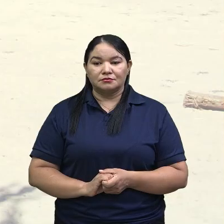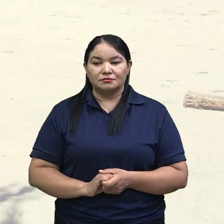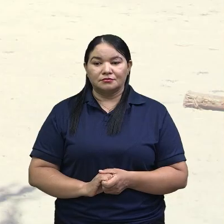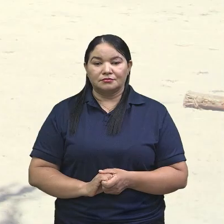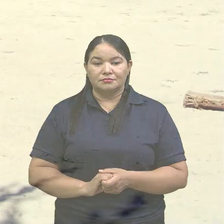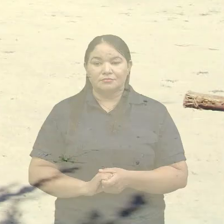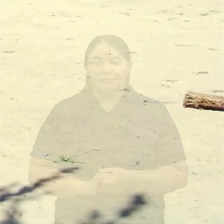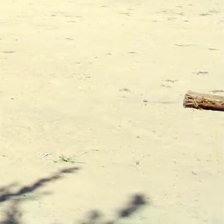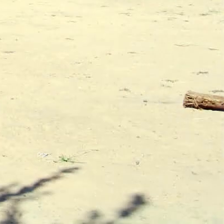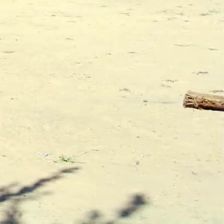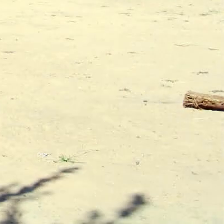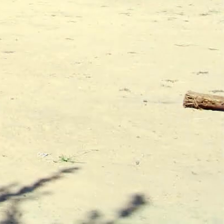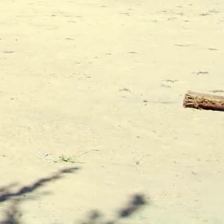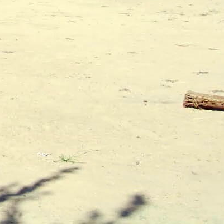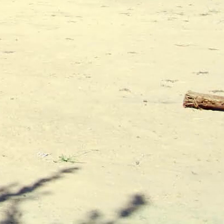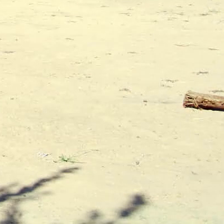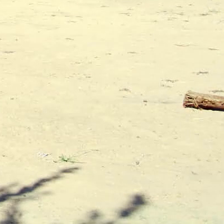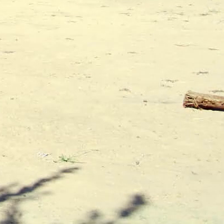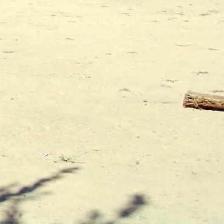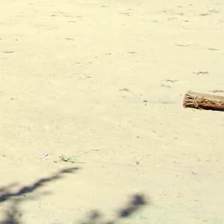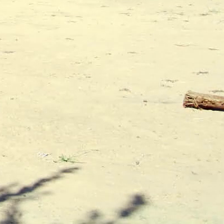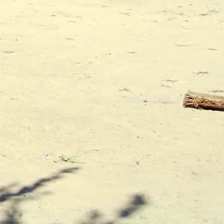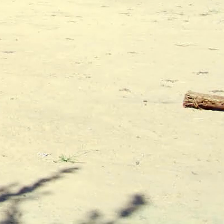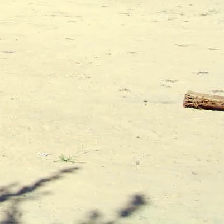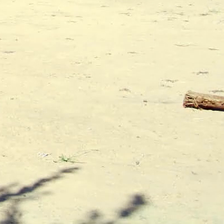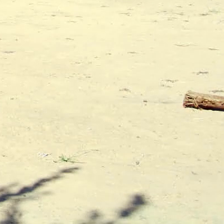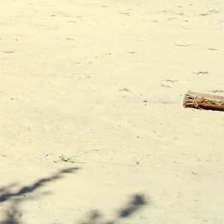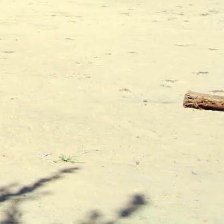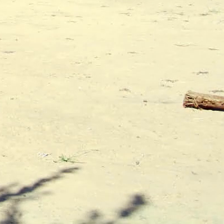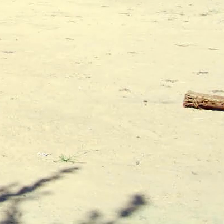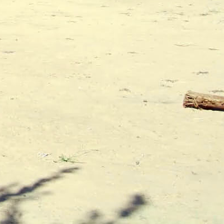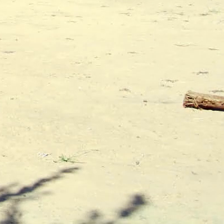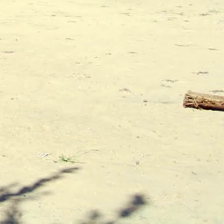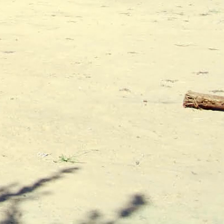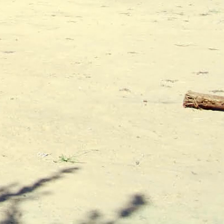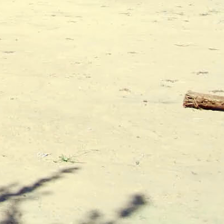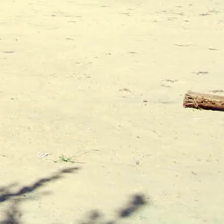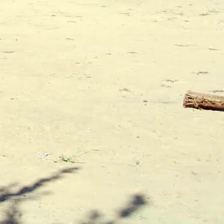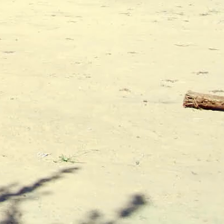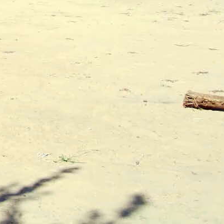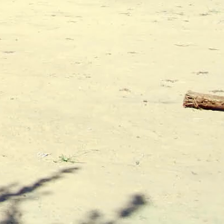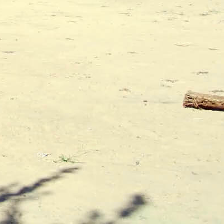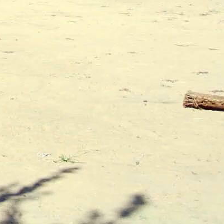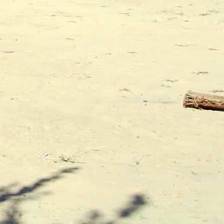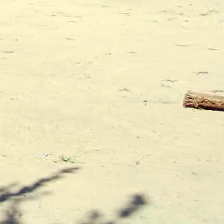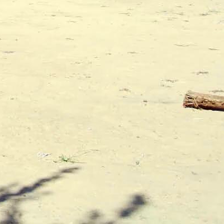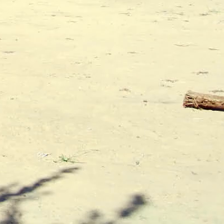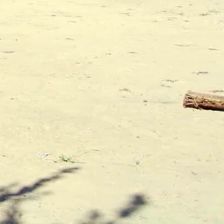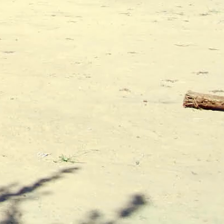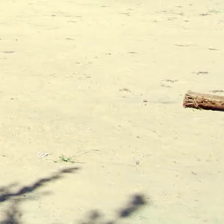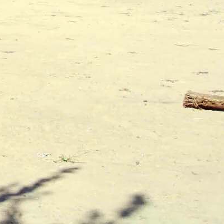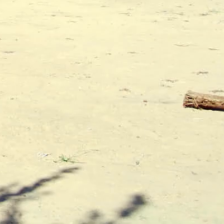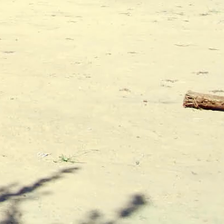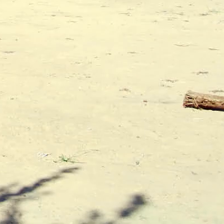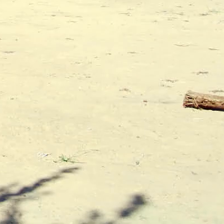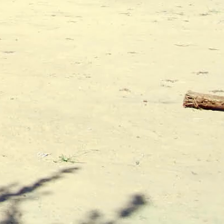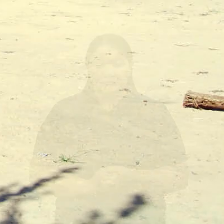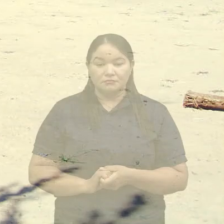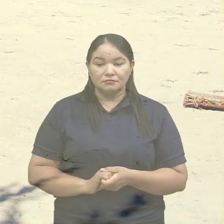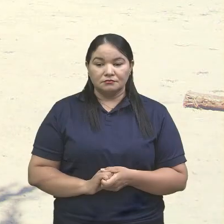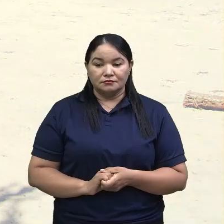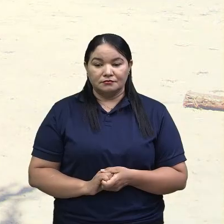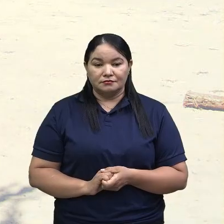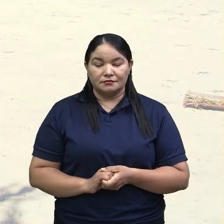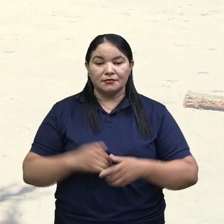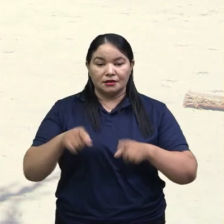línguas, tradições, sistemas de organização social e espiritualidade. Então, a gente vai ter na